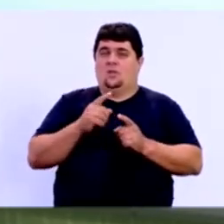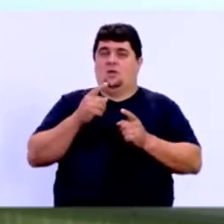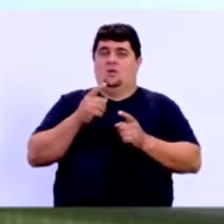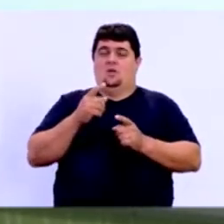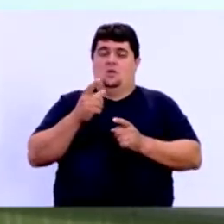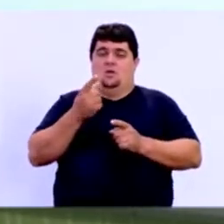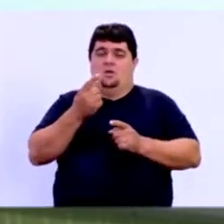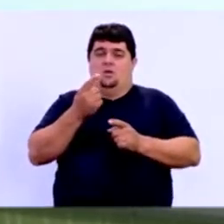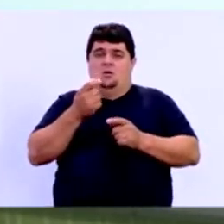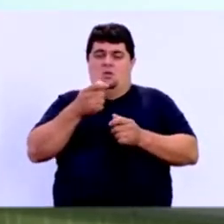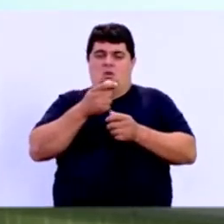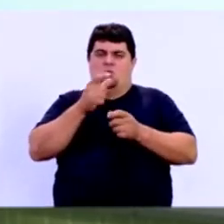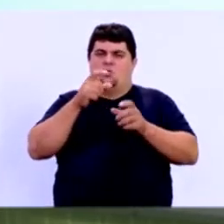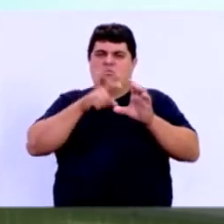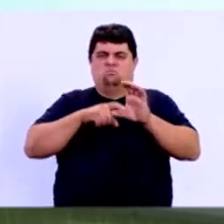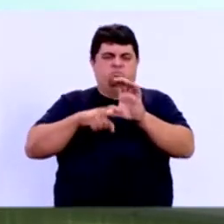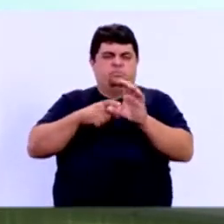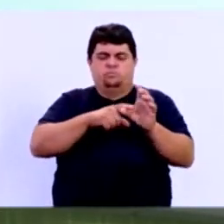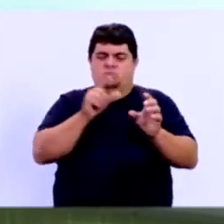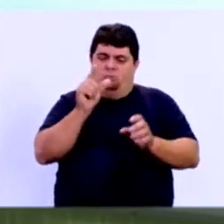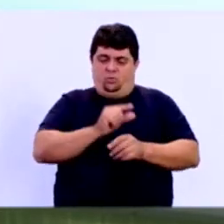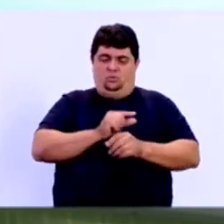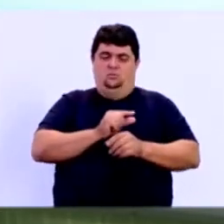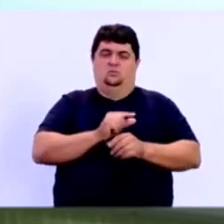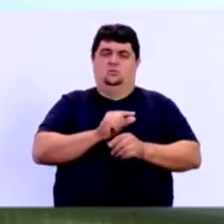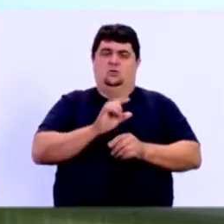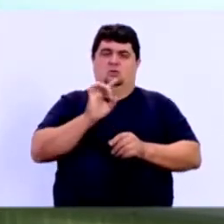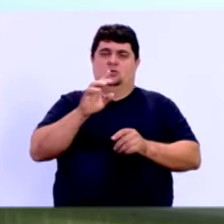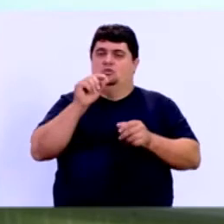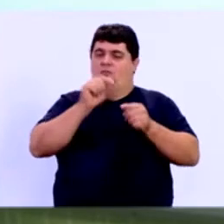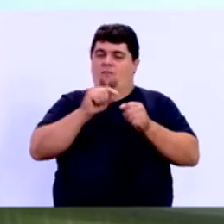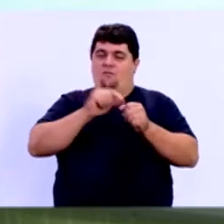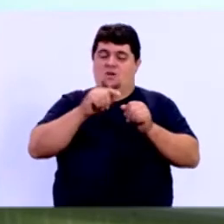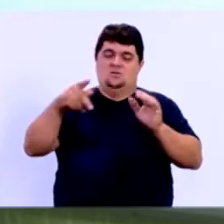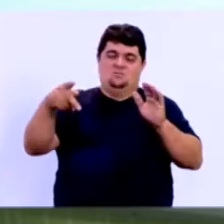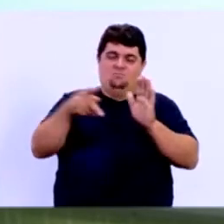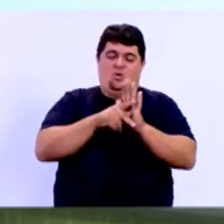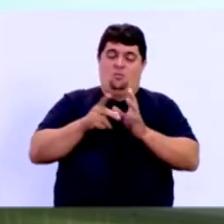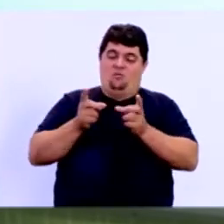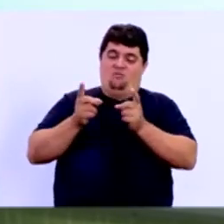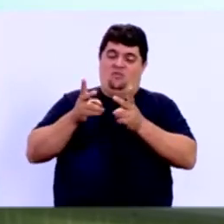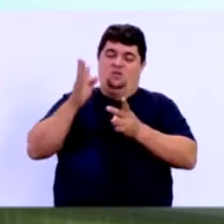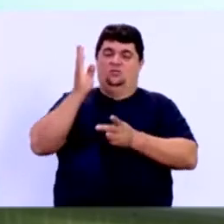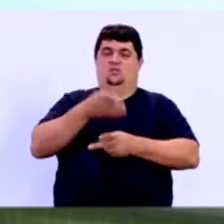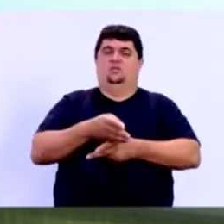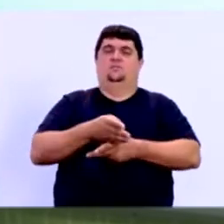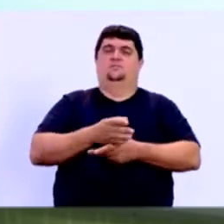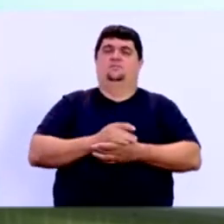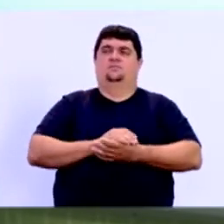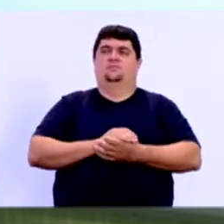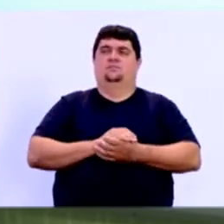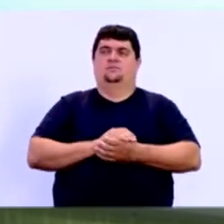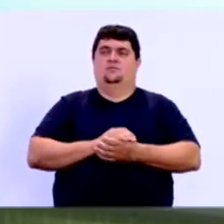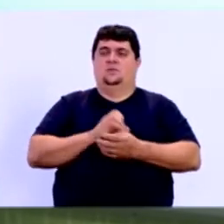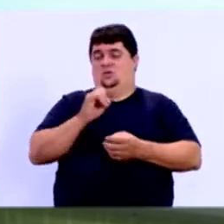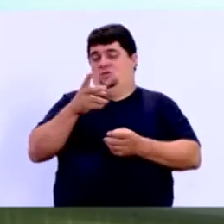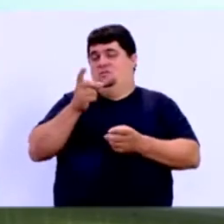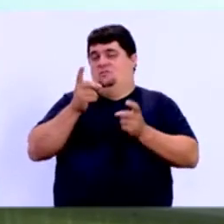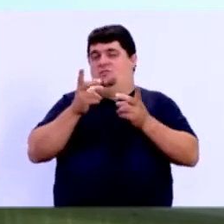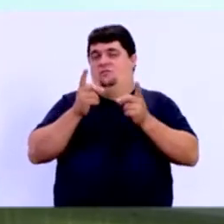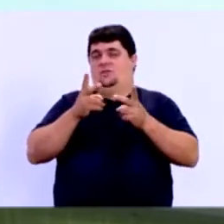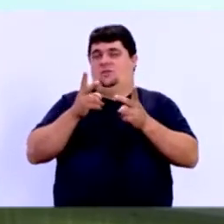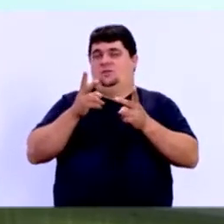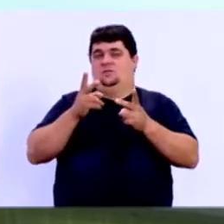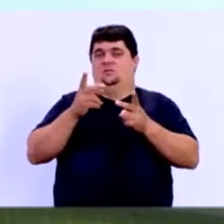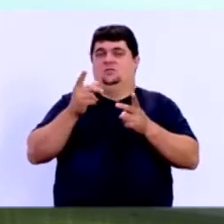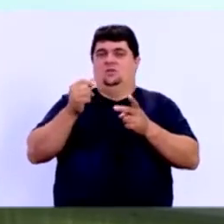custo operacional, porque você só fabrica quando você vende. Então, quando você vende, sua